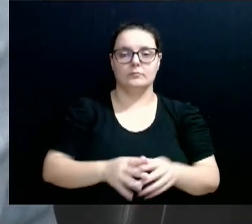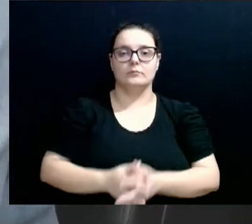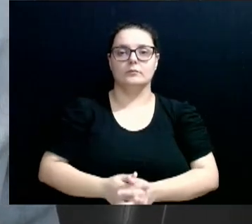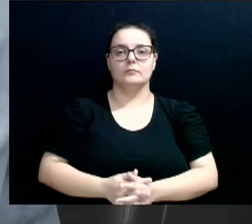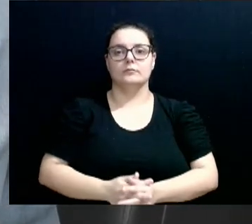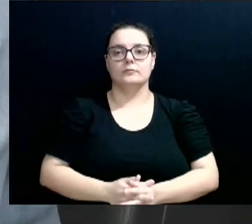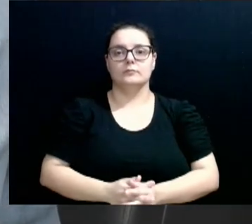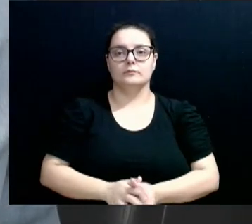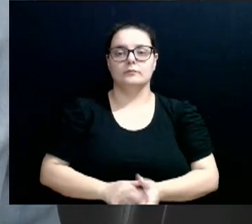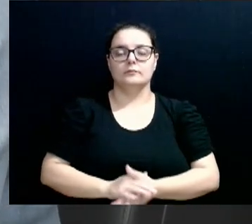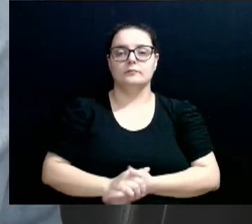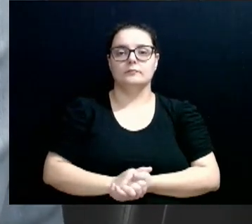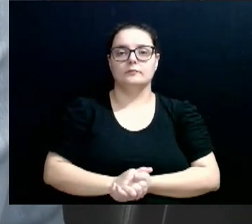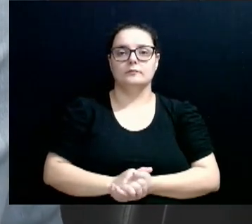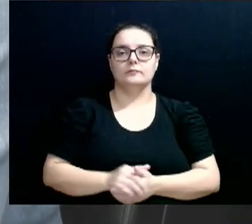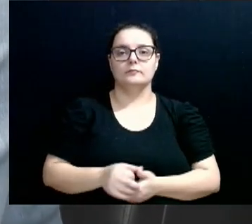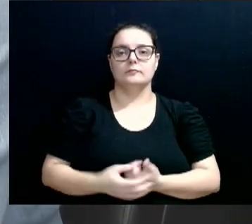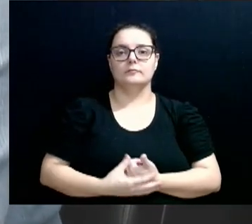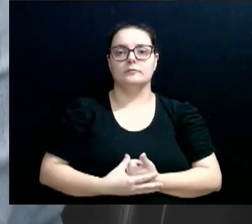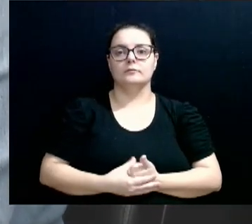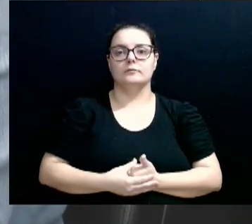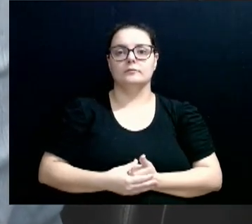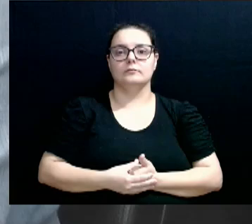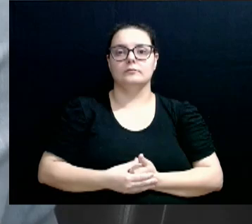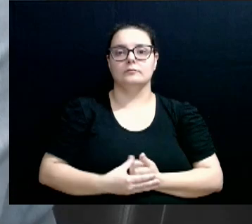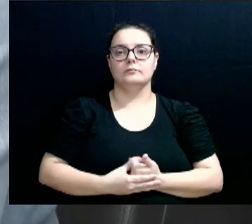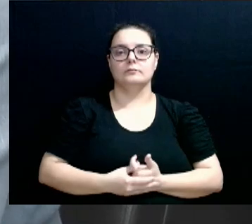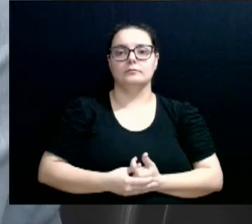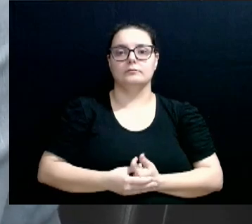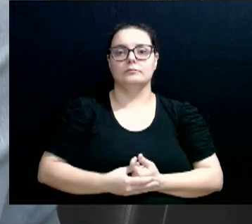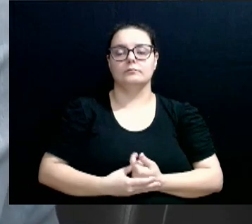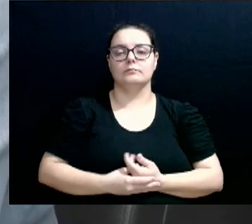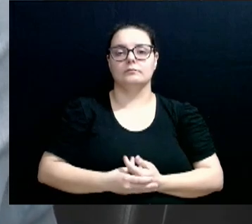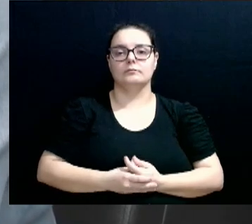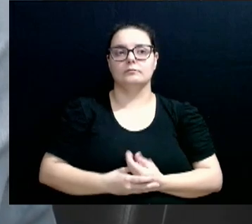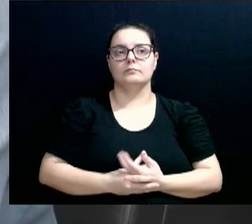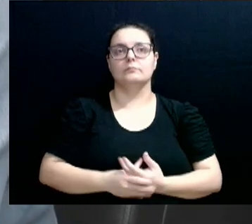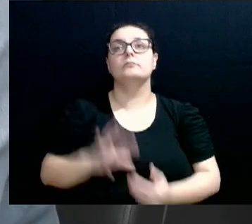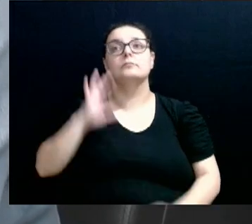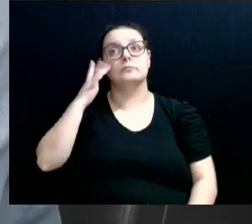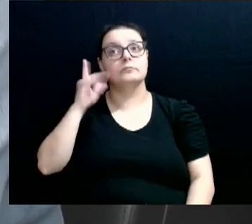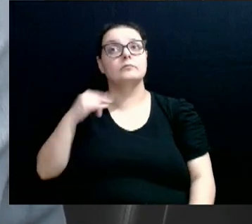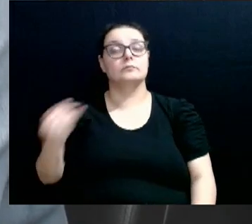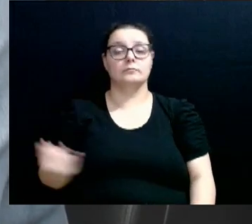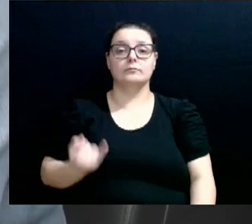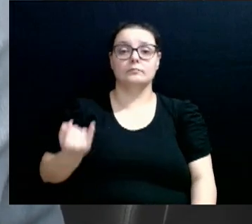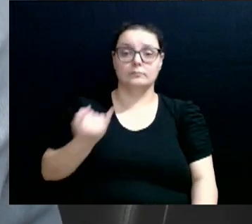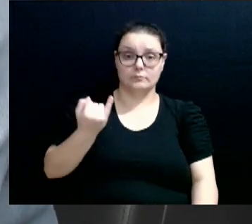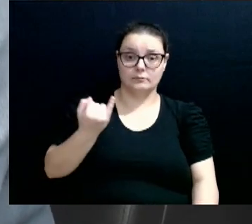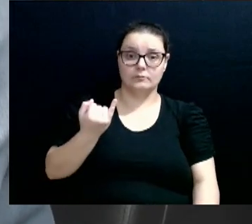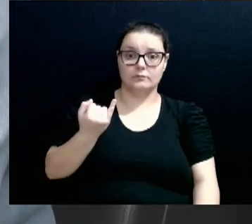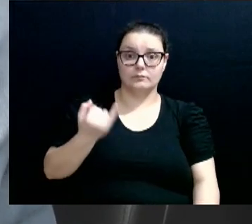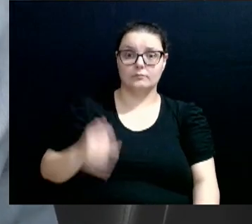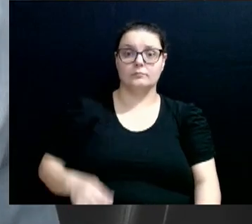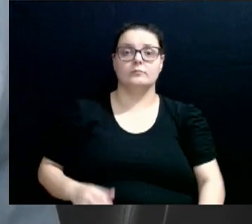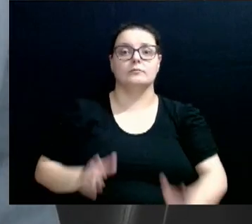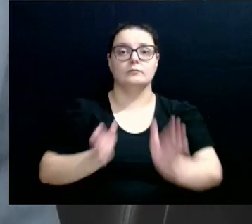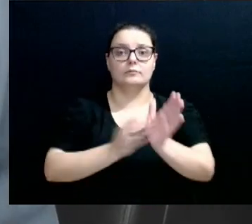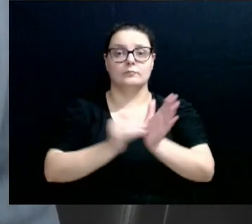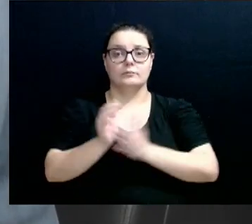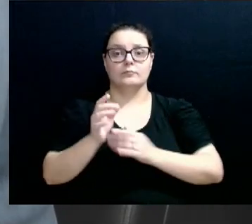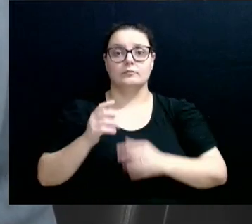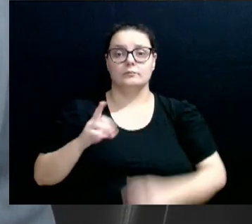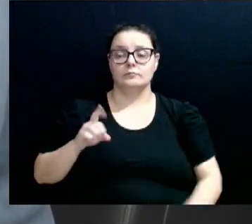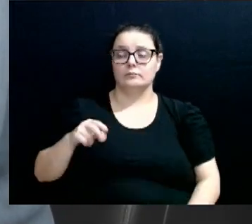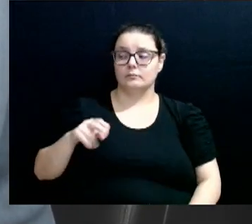E eu acho que é importante a via do concurso público, Daniel, porque